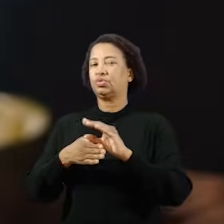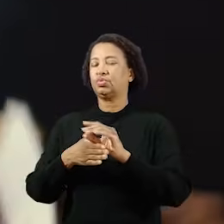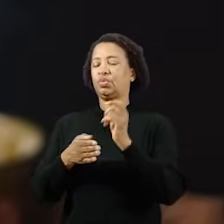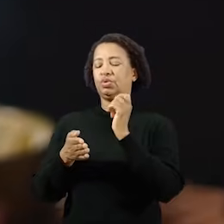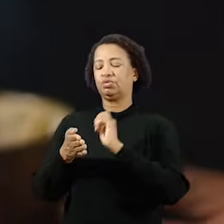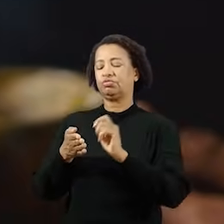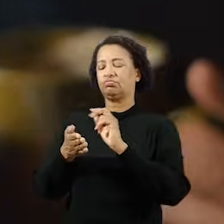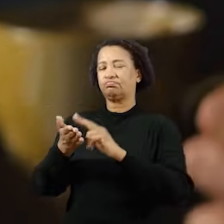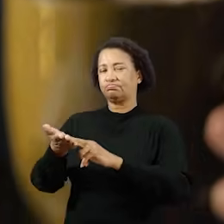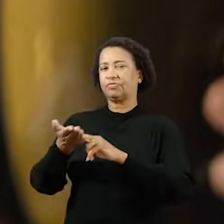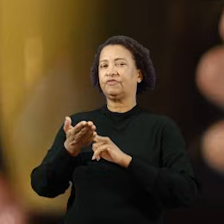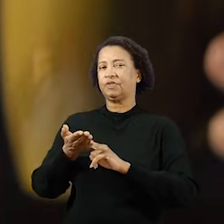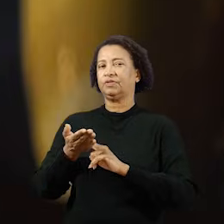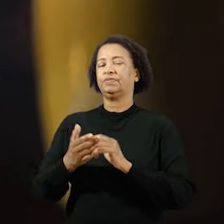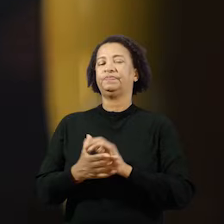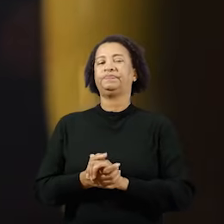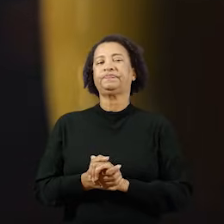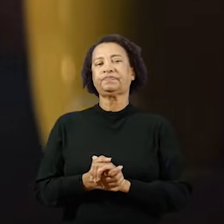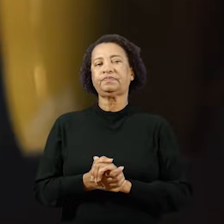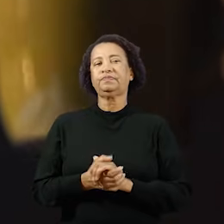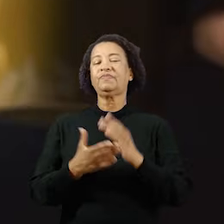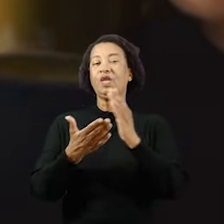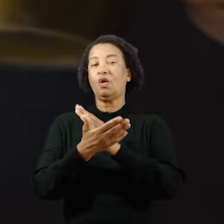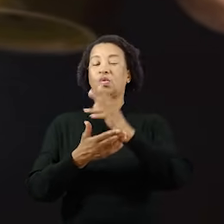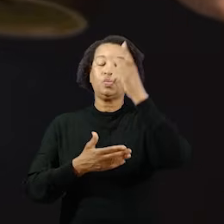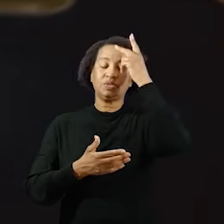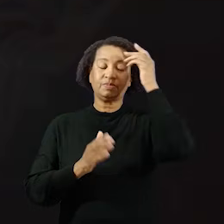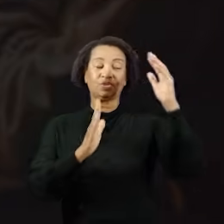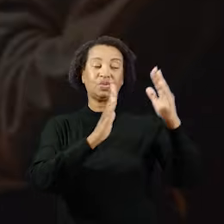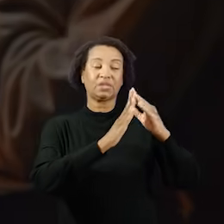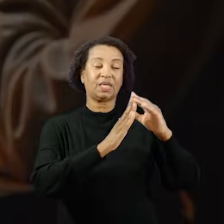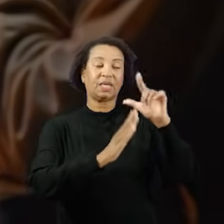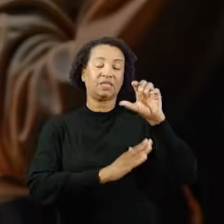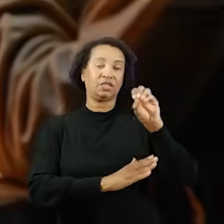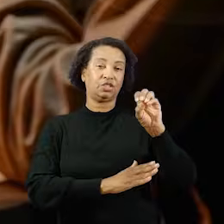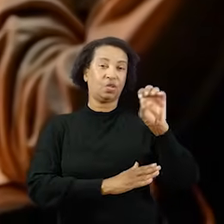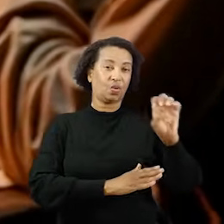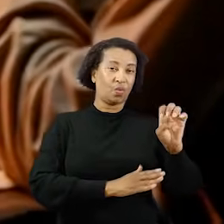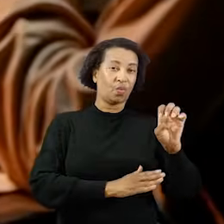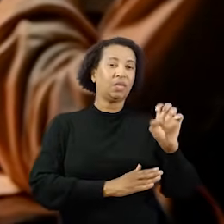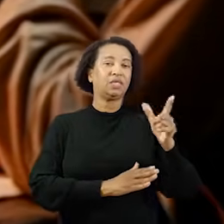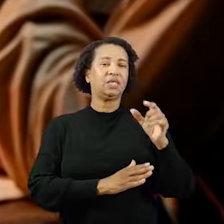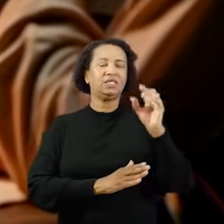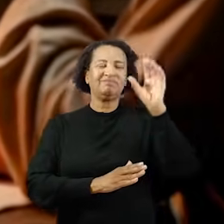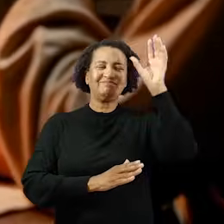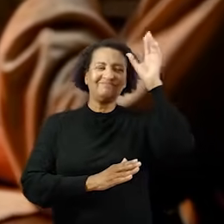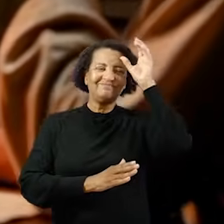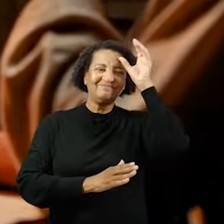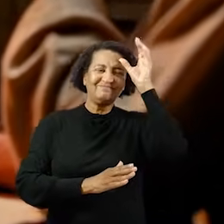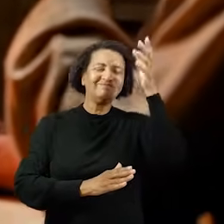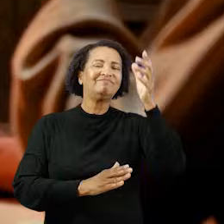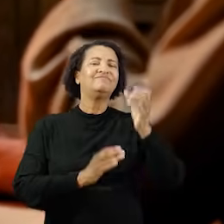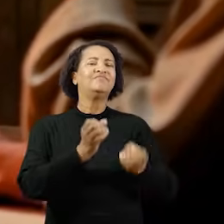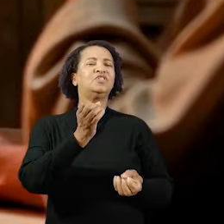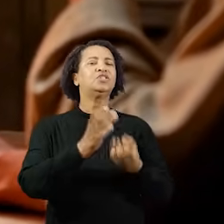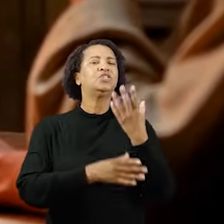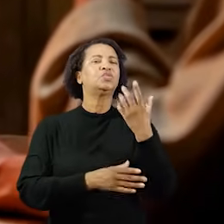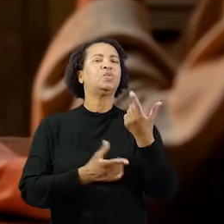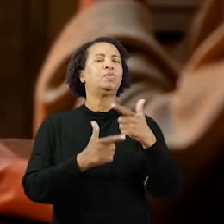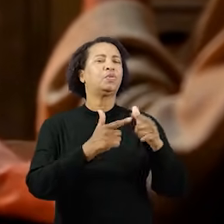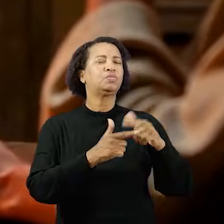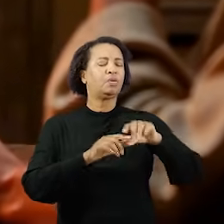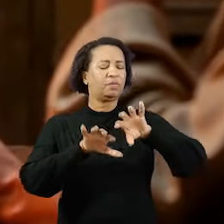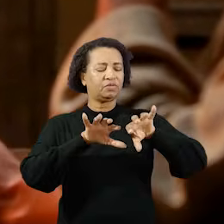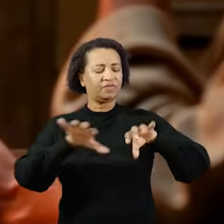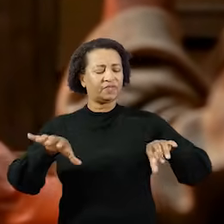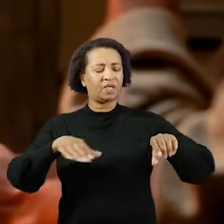escreveram. Aparentemente, através de alguns da casa de Cloe, Paulo tomou conhecimento dos problemas de divisão, de imoralidade e